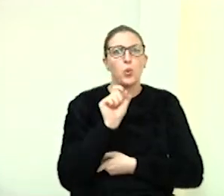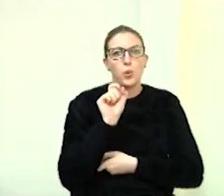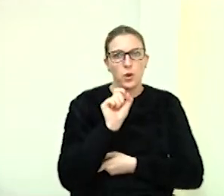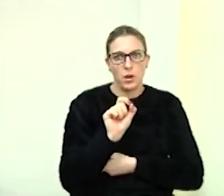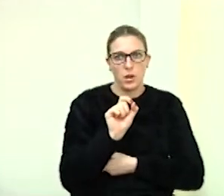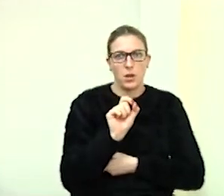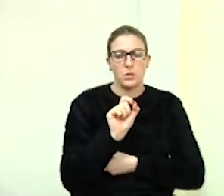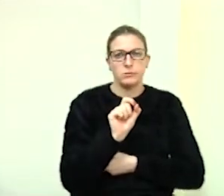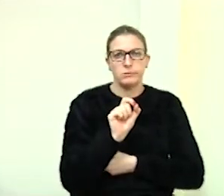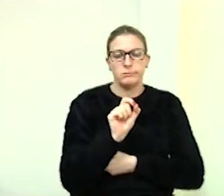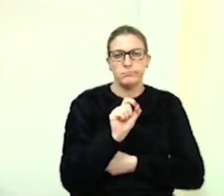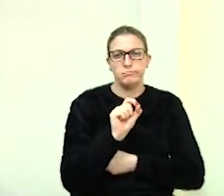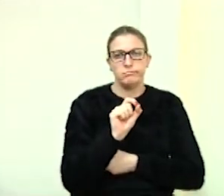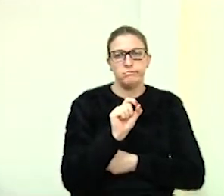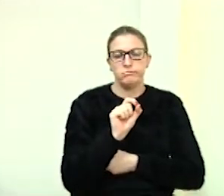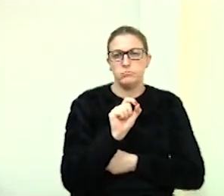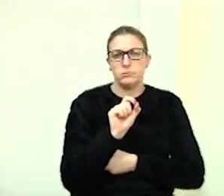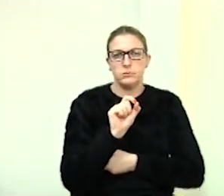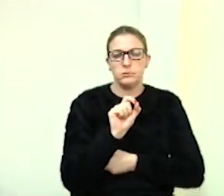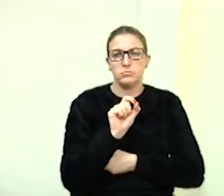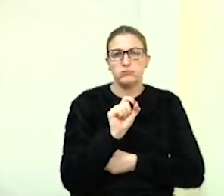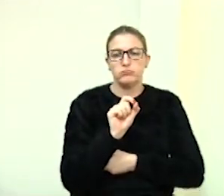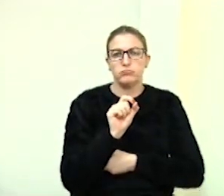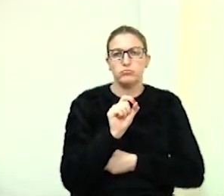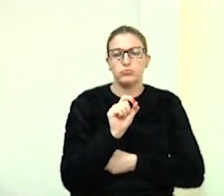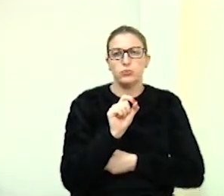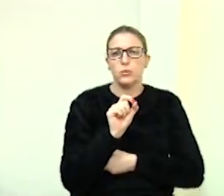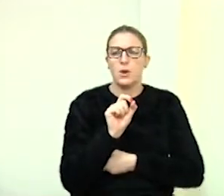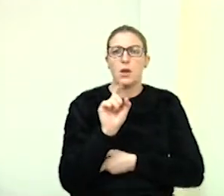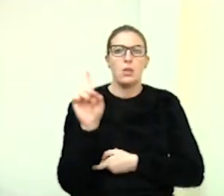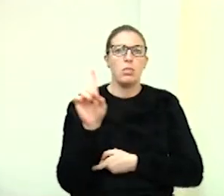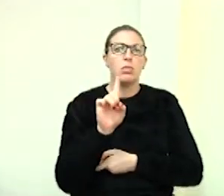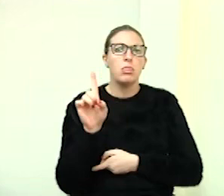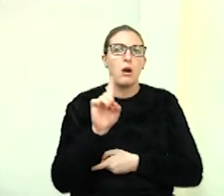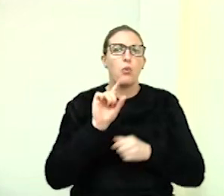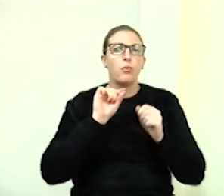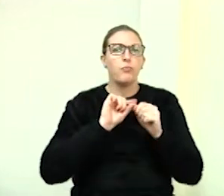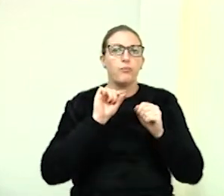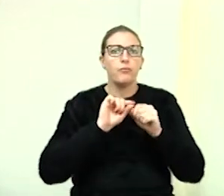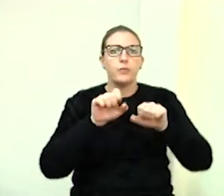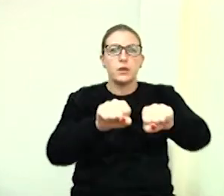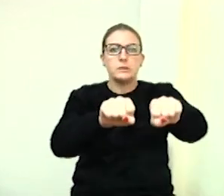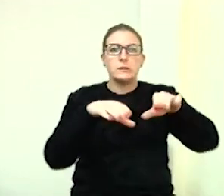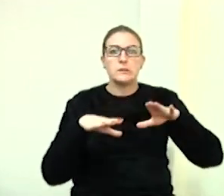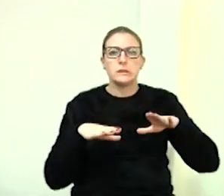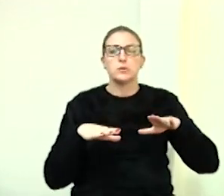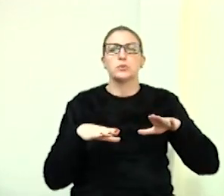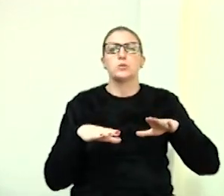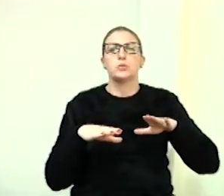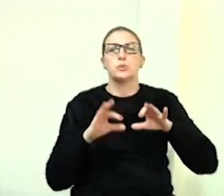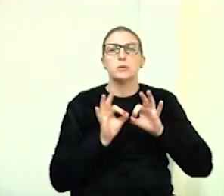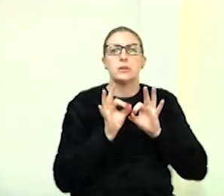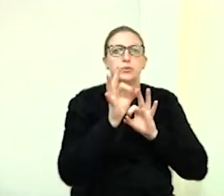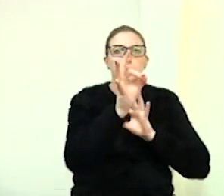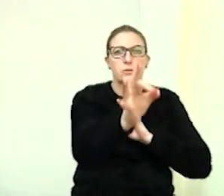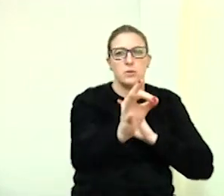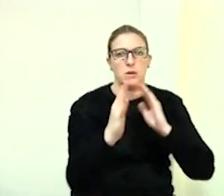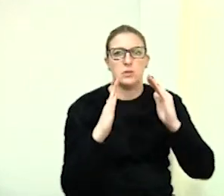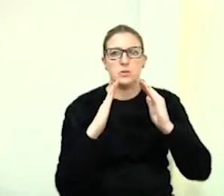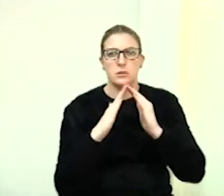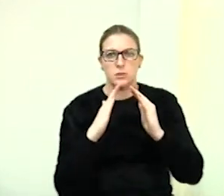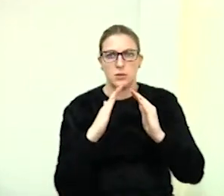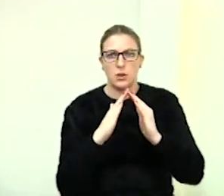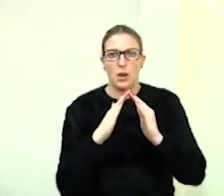teríamos as sessões online e seis optando